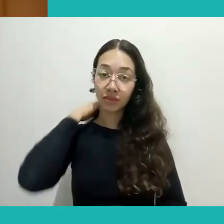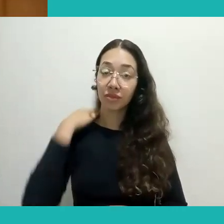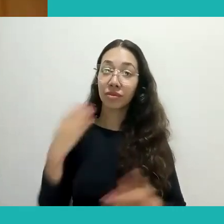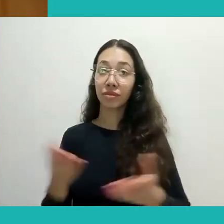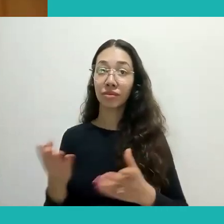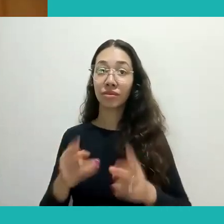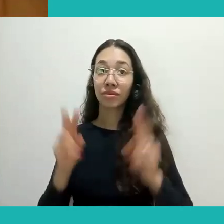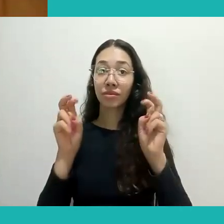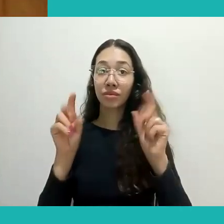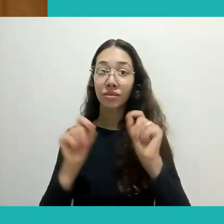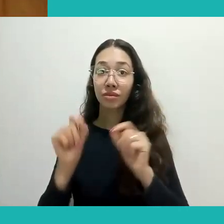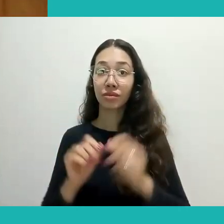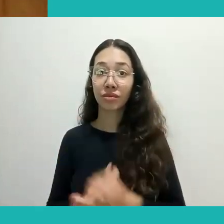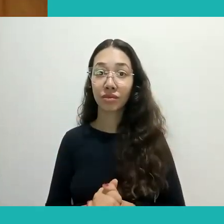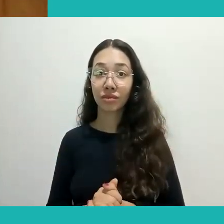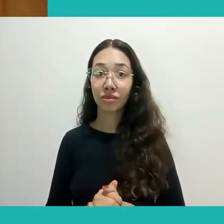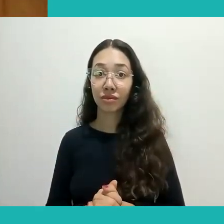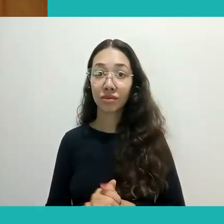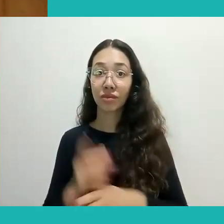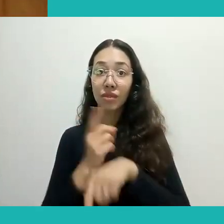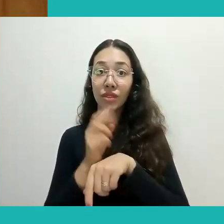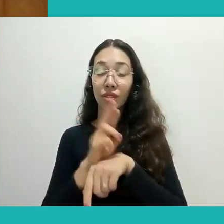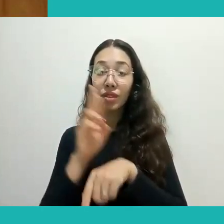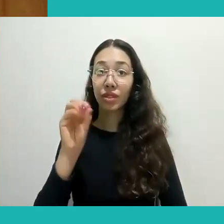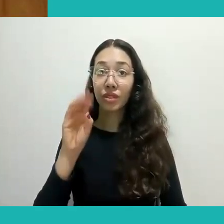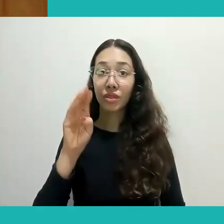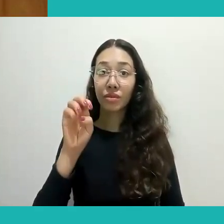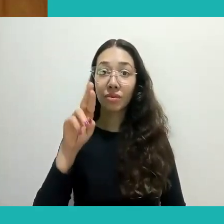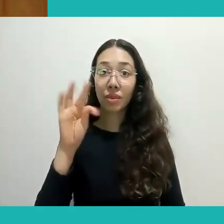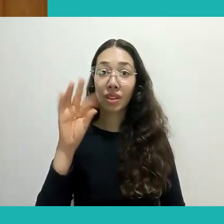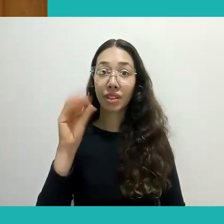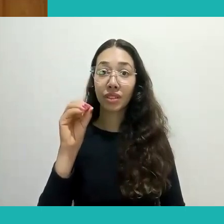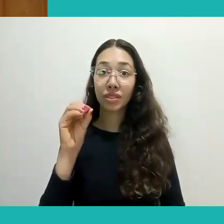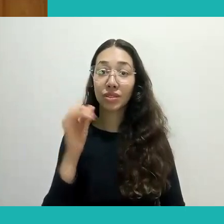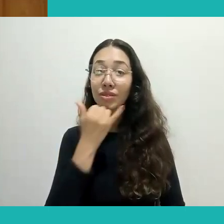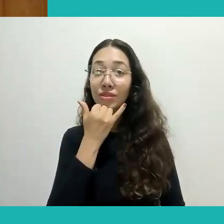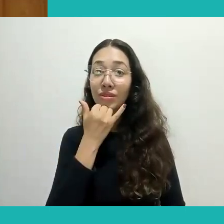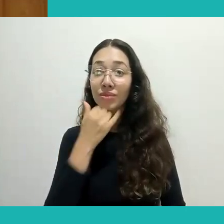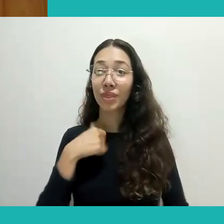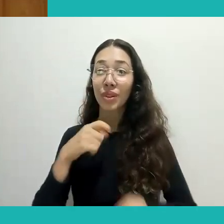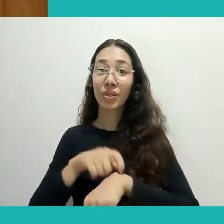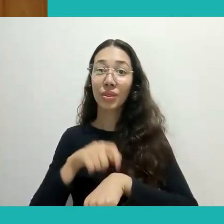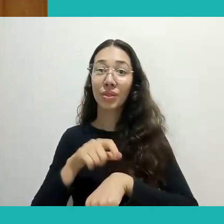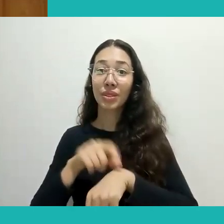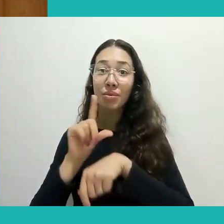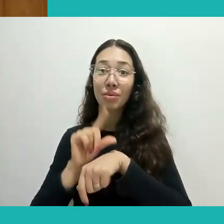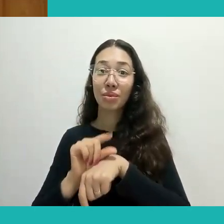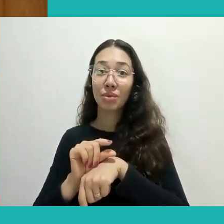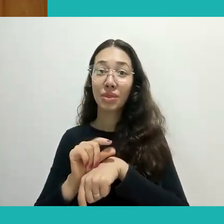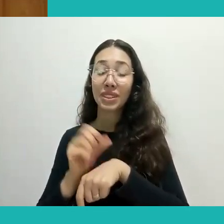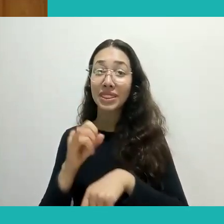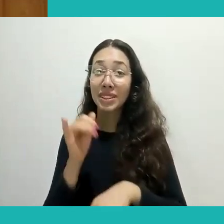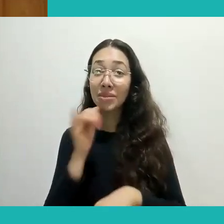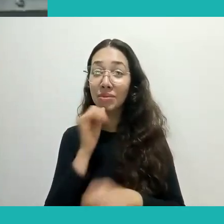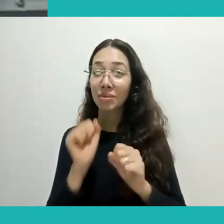agora. Doutor Roberto, o senhor me desculpe, mas o nosso tempo está esgotado. Se puder